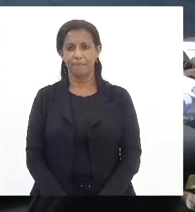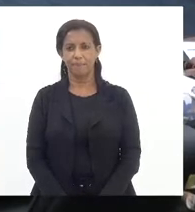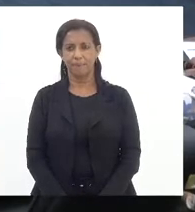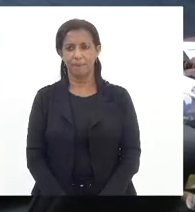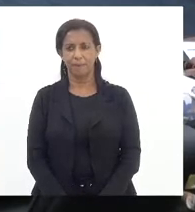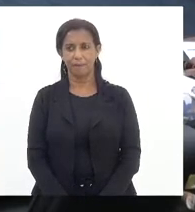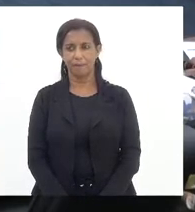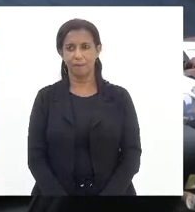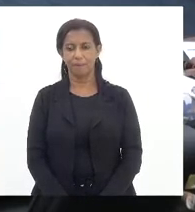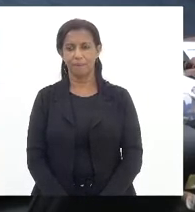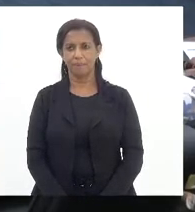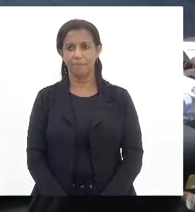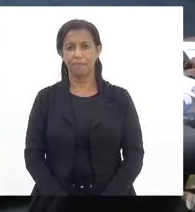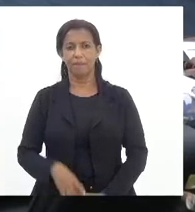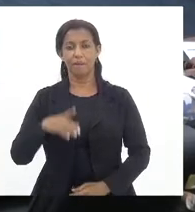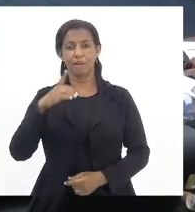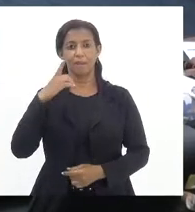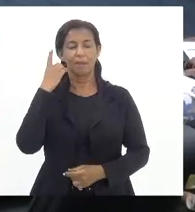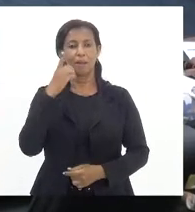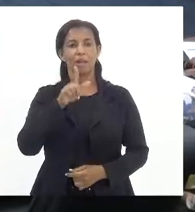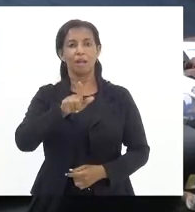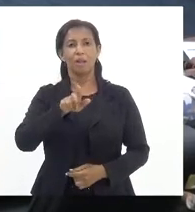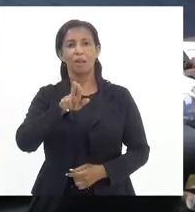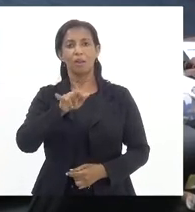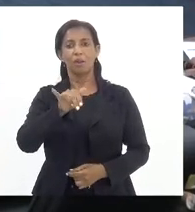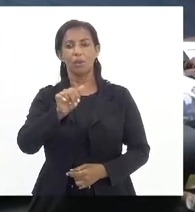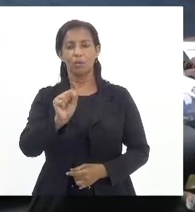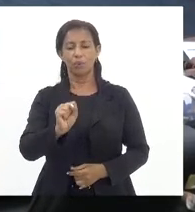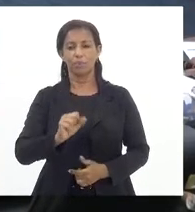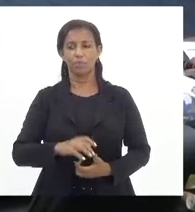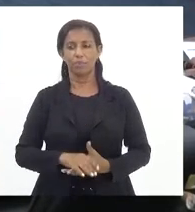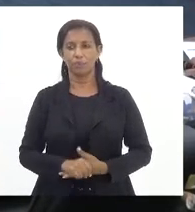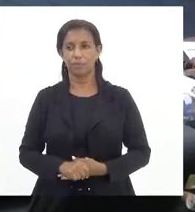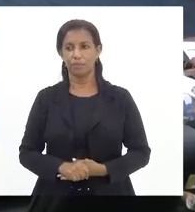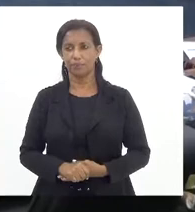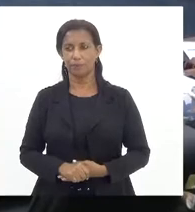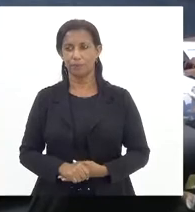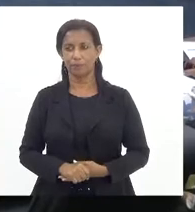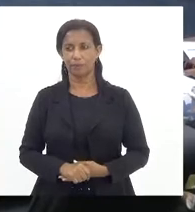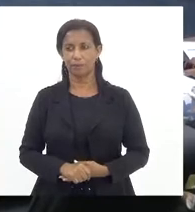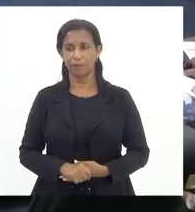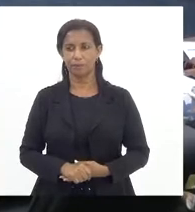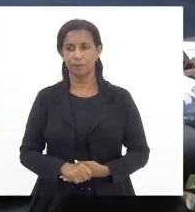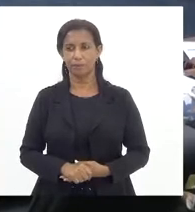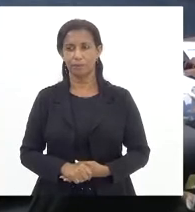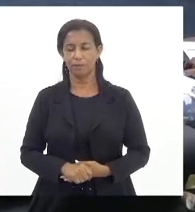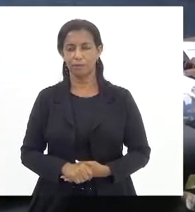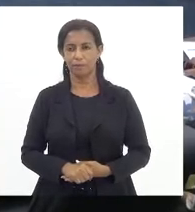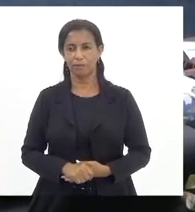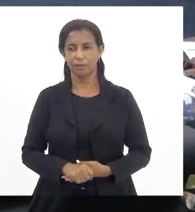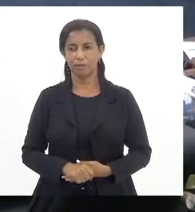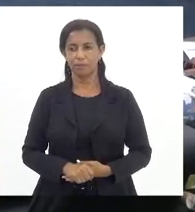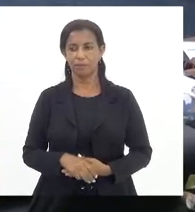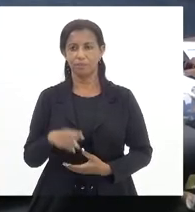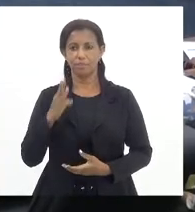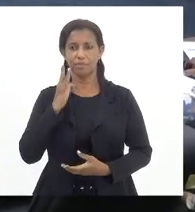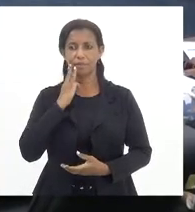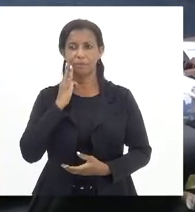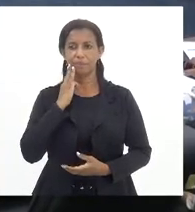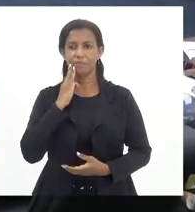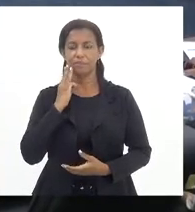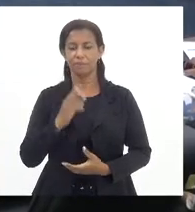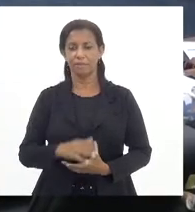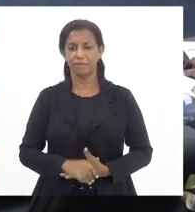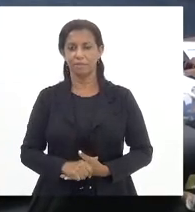deputado Luiz Martins deputado Luiz Martins deputado Valdé Carneiro